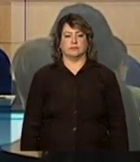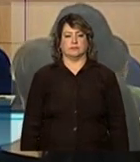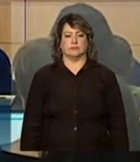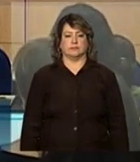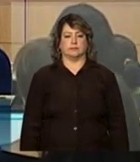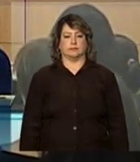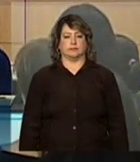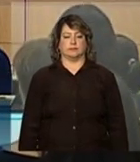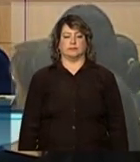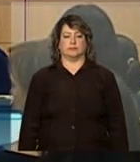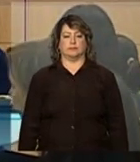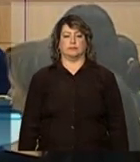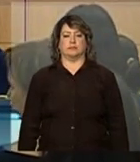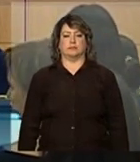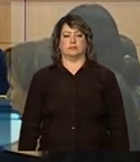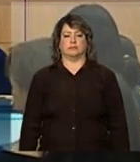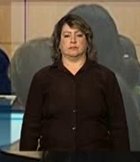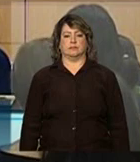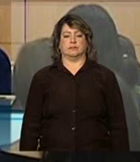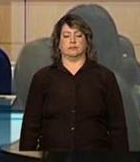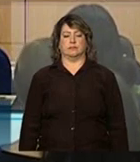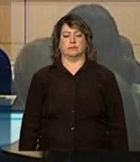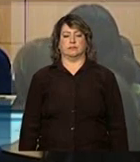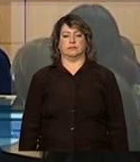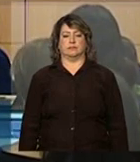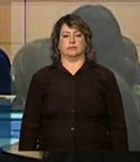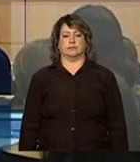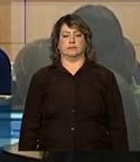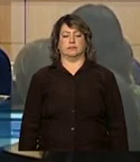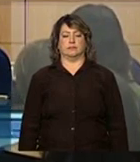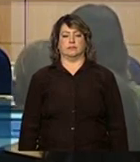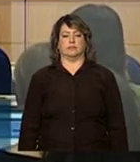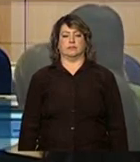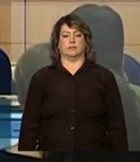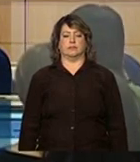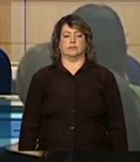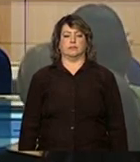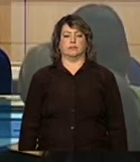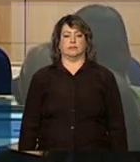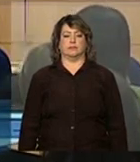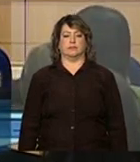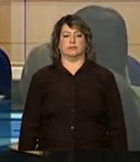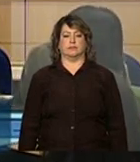Proteja o Gol, é ótimo. Eu gosto muito dessa. Entendeu?